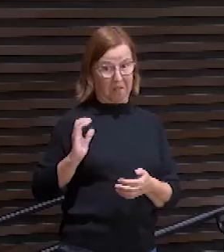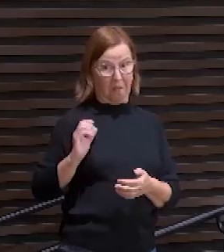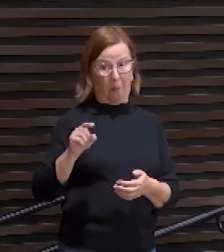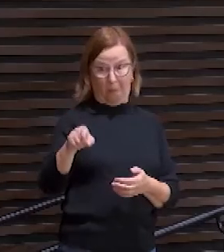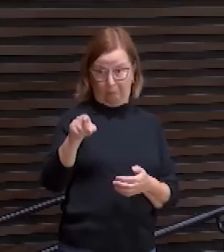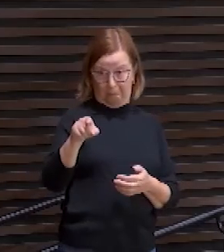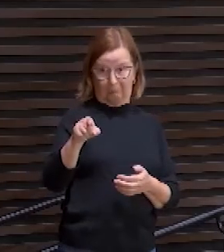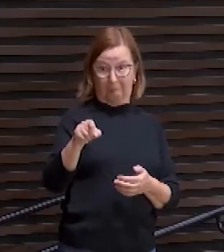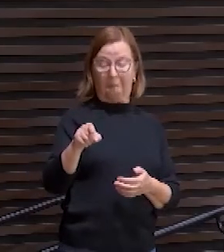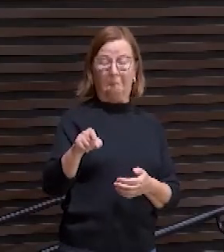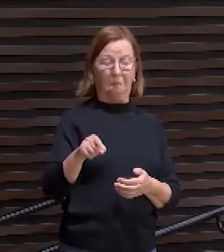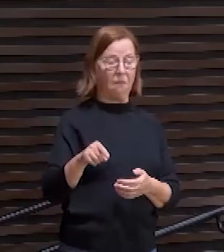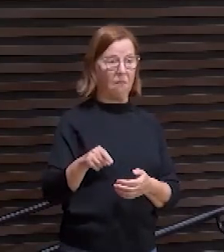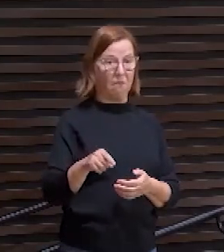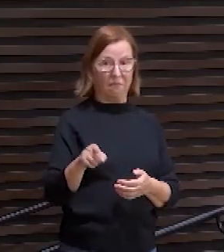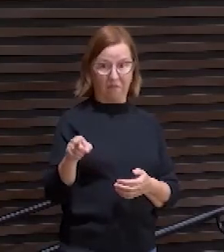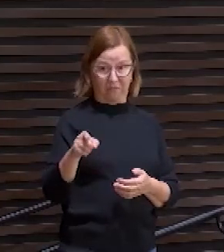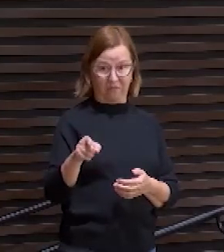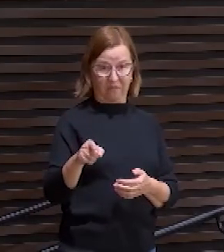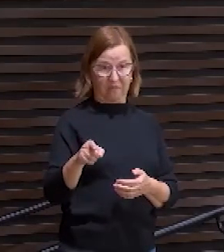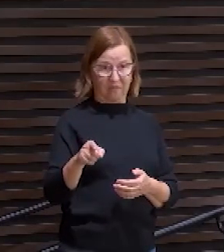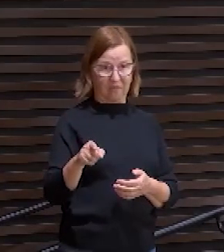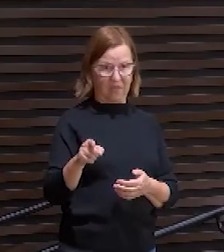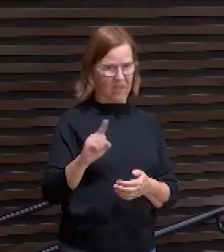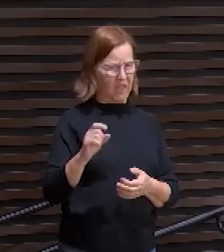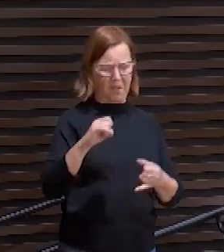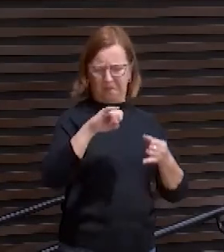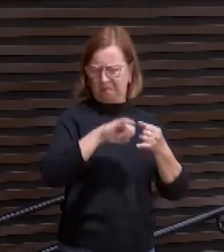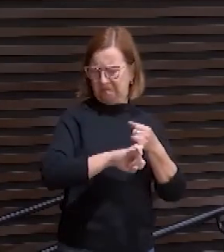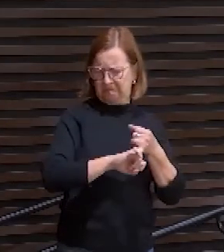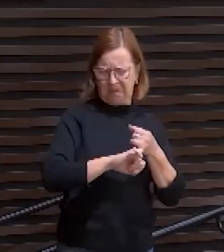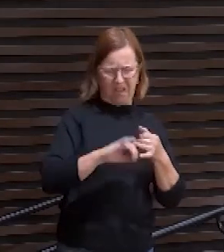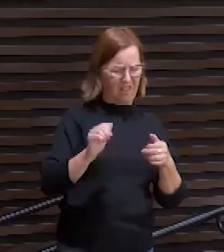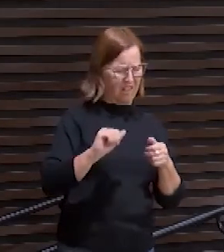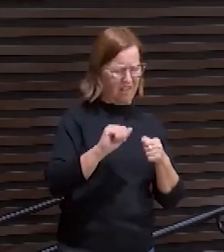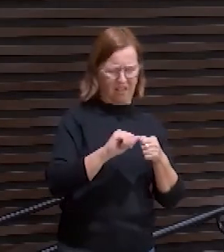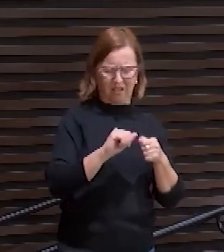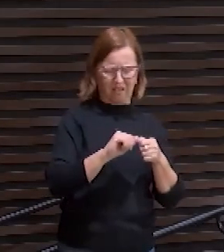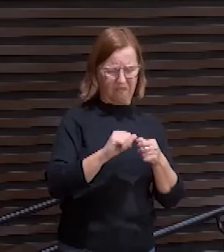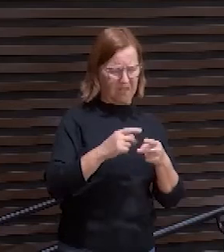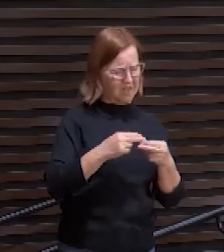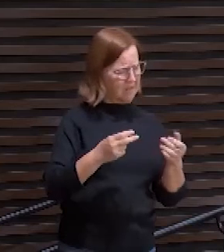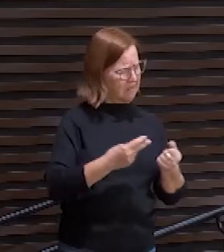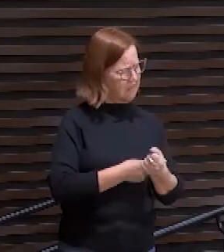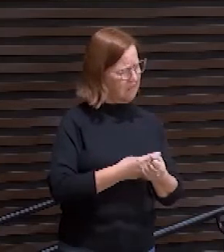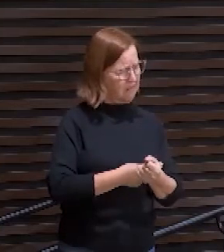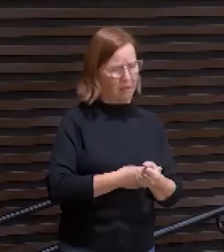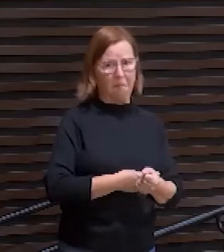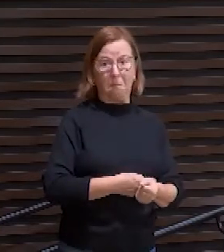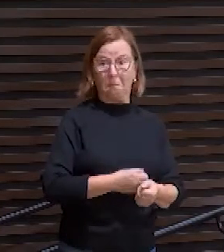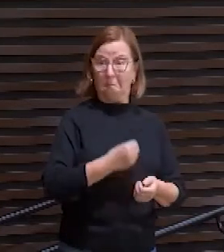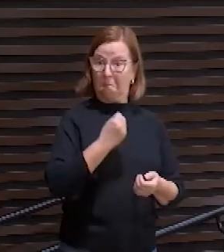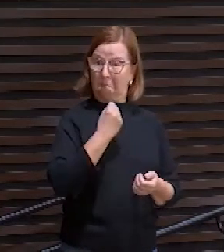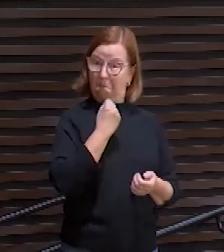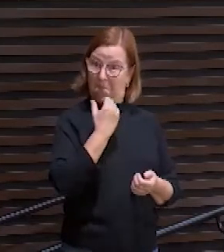olha só, como ele não adultera, ele não faz isso, ele não faz aquilo. Que homem